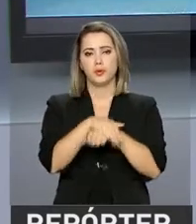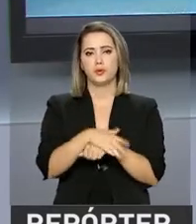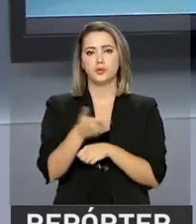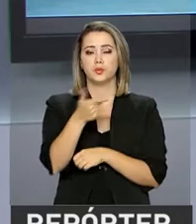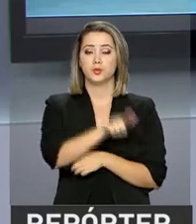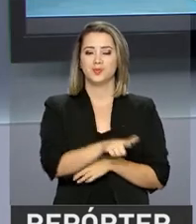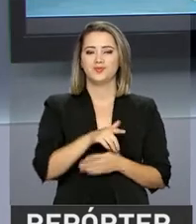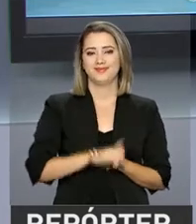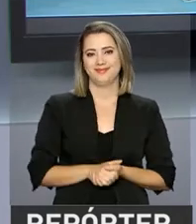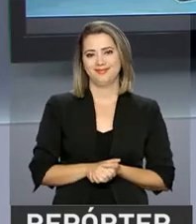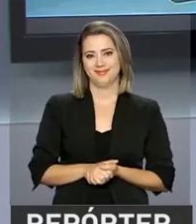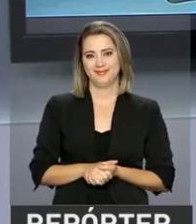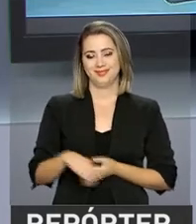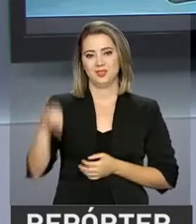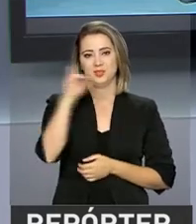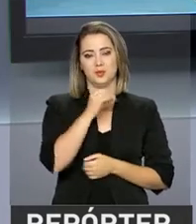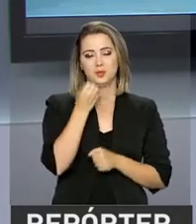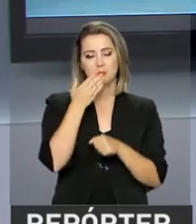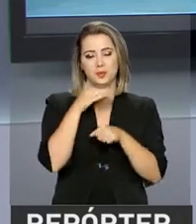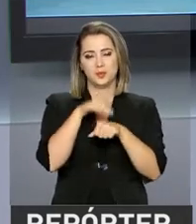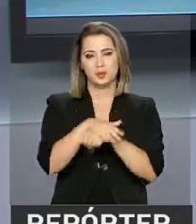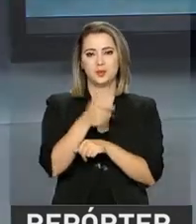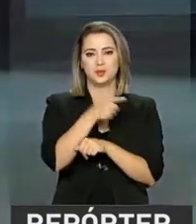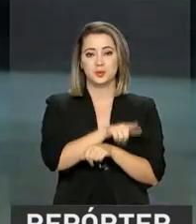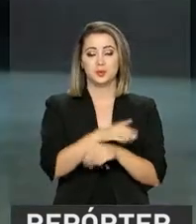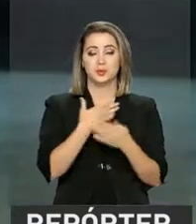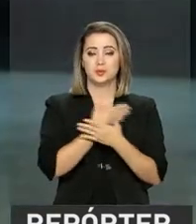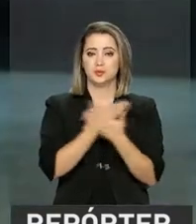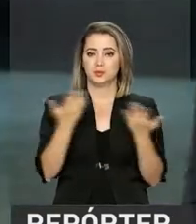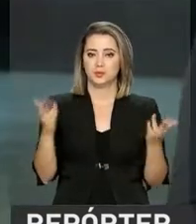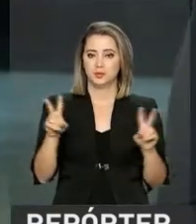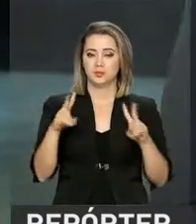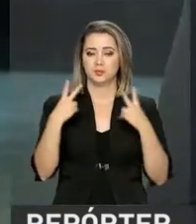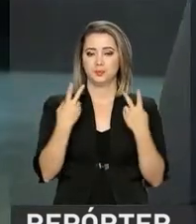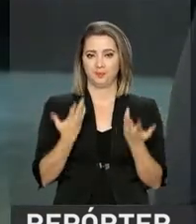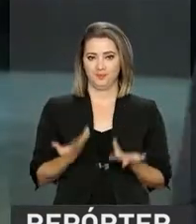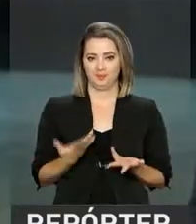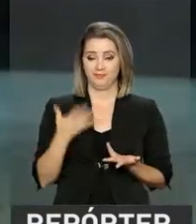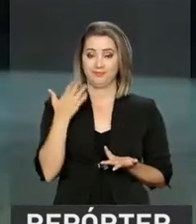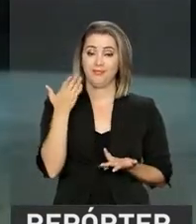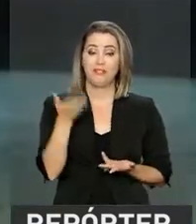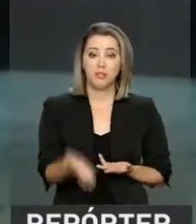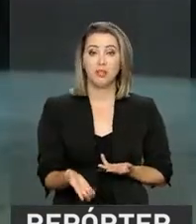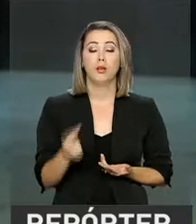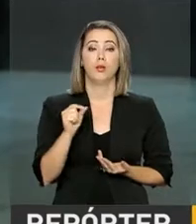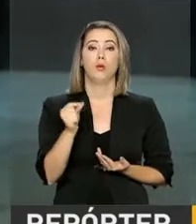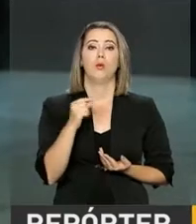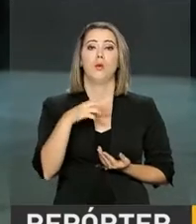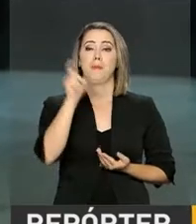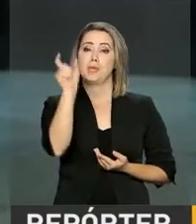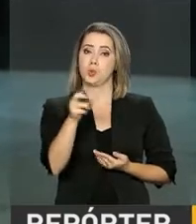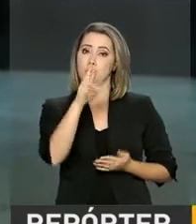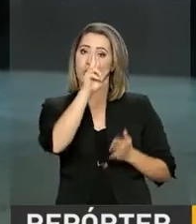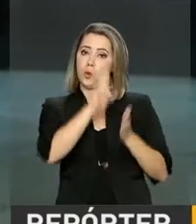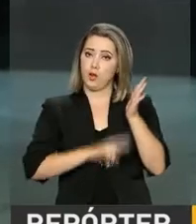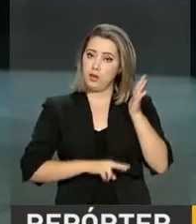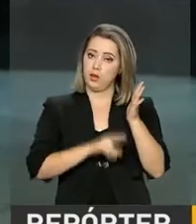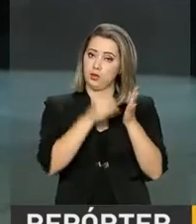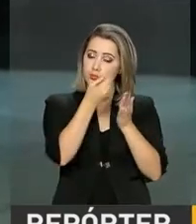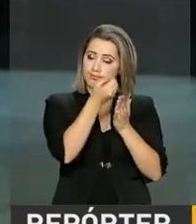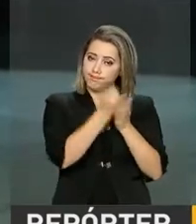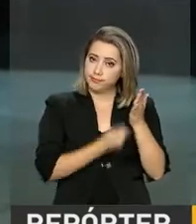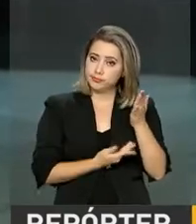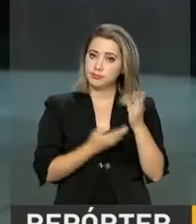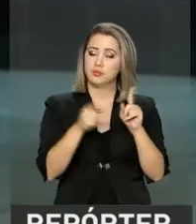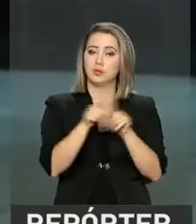outra vez. Olá, Roberto. Boa noite novamente. Boa noite também a todos que nos assistem. Pois é, o relator da proposta de modernização da